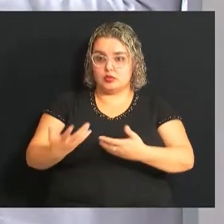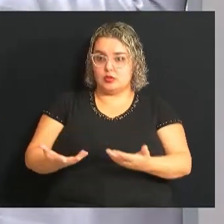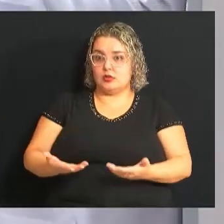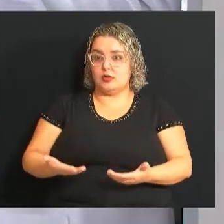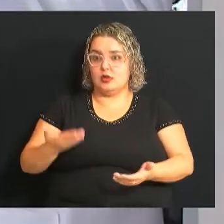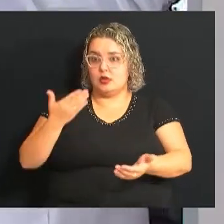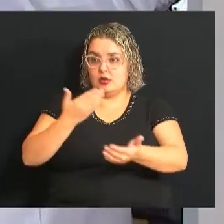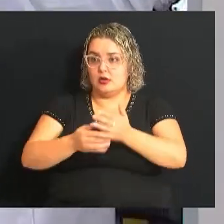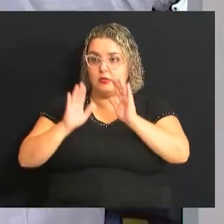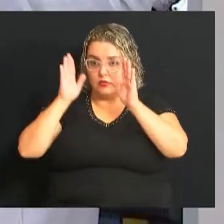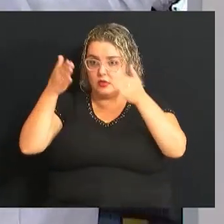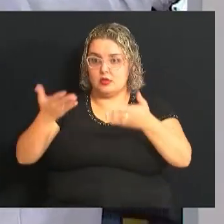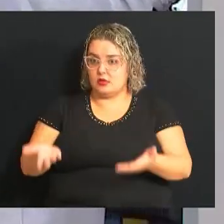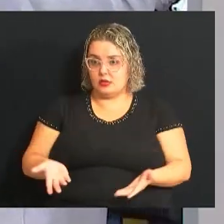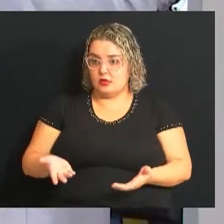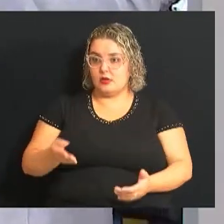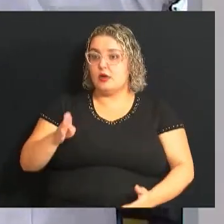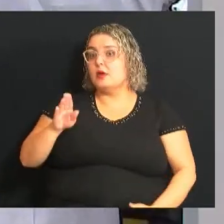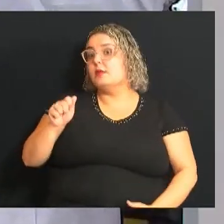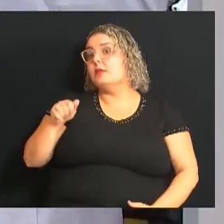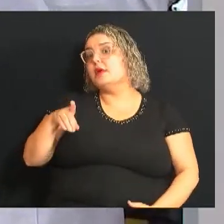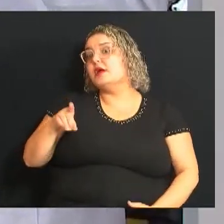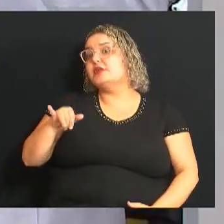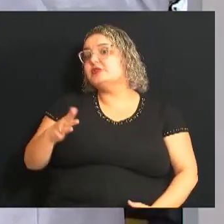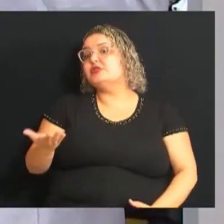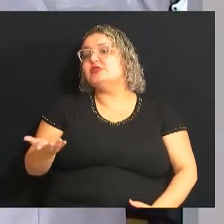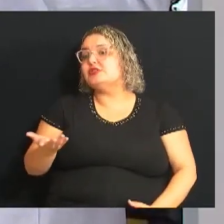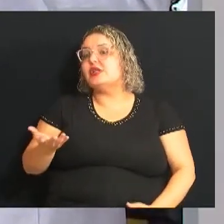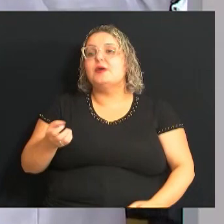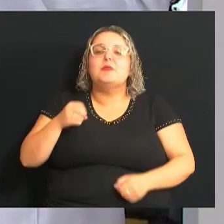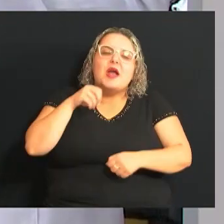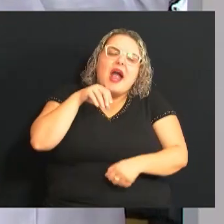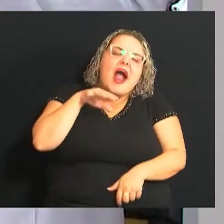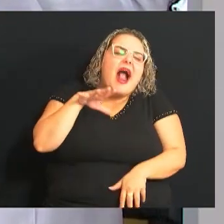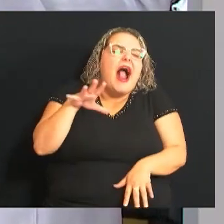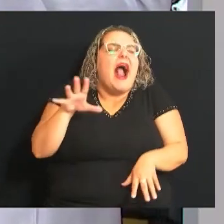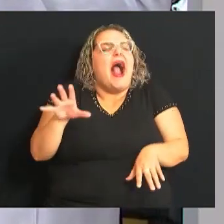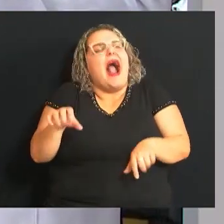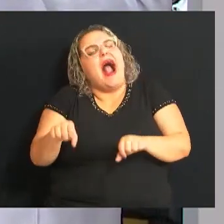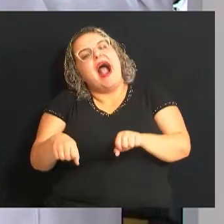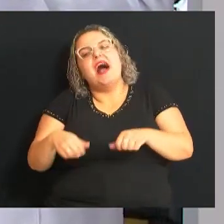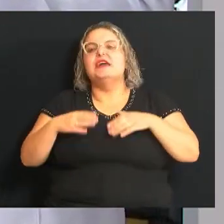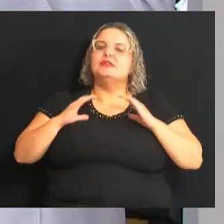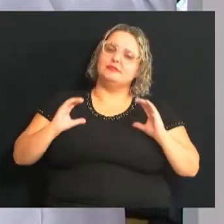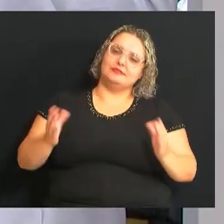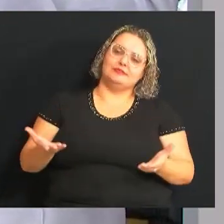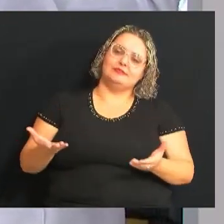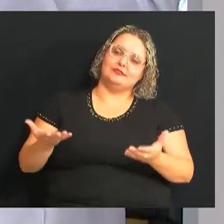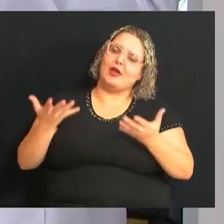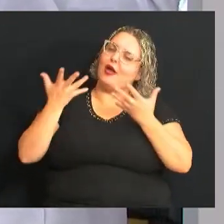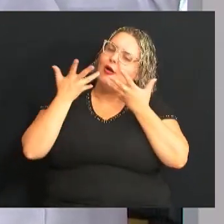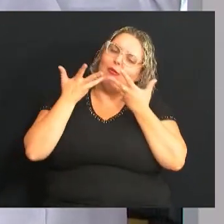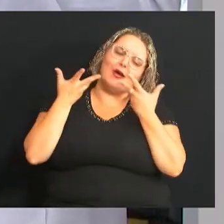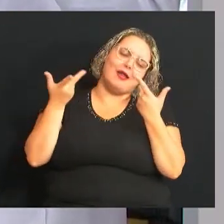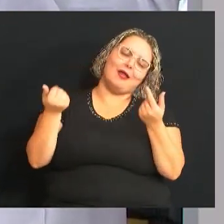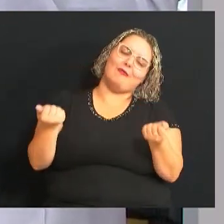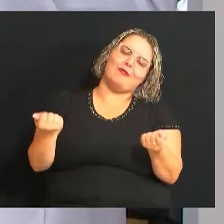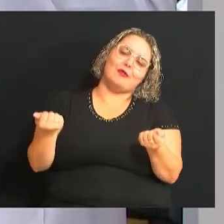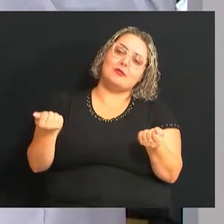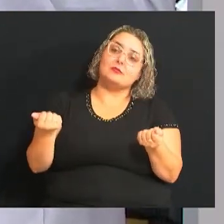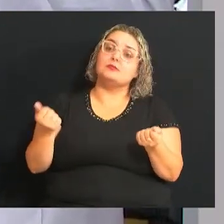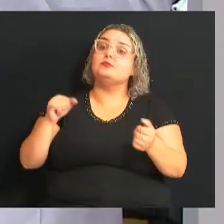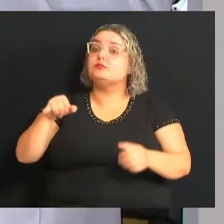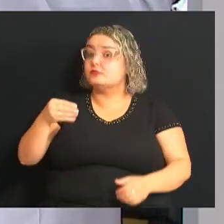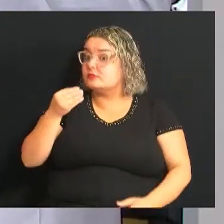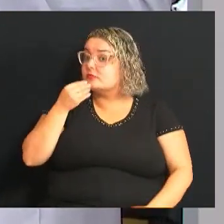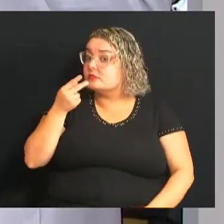a concentração aqui com o Bud bocejando, todo comportado. Gente, é um príncipe. E eu aproveito até para